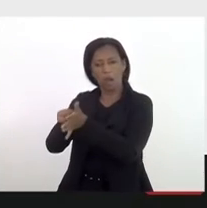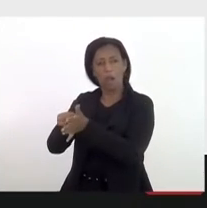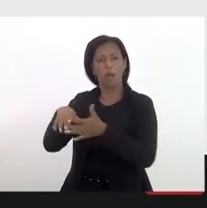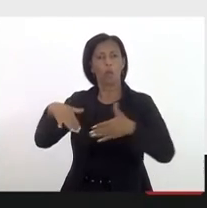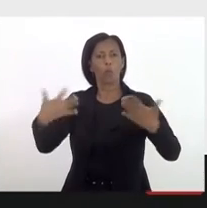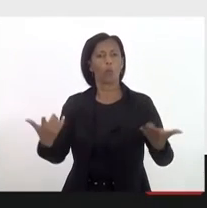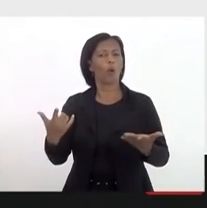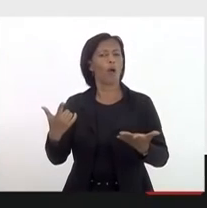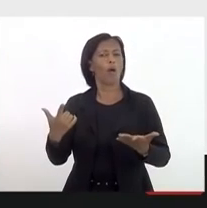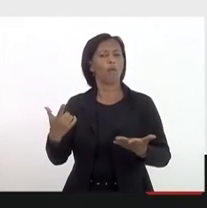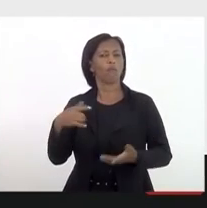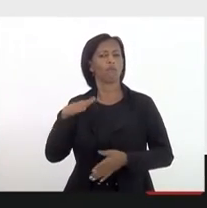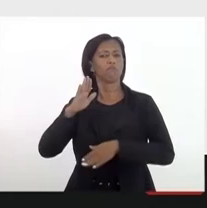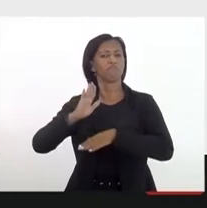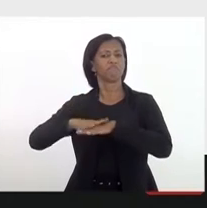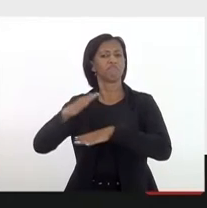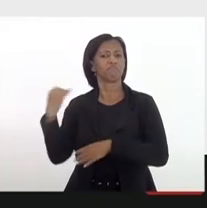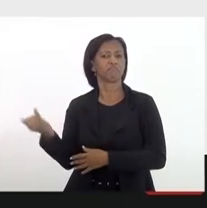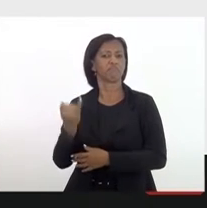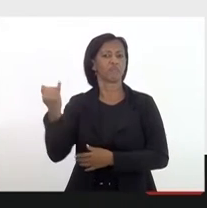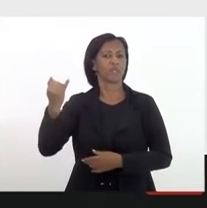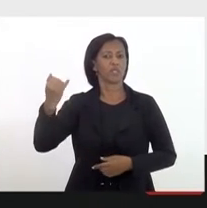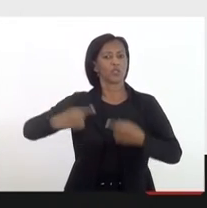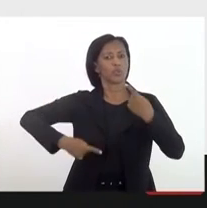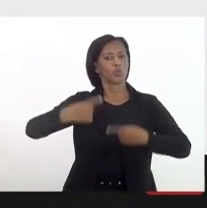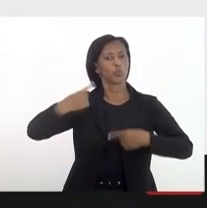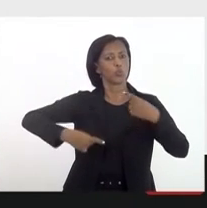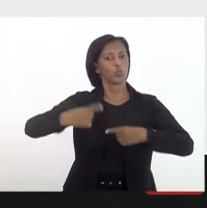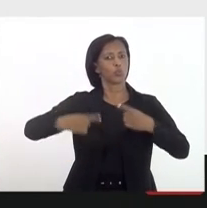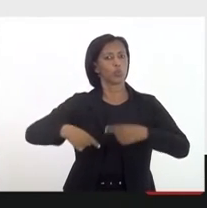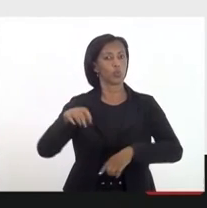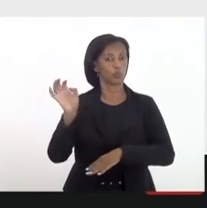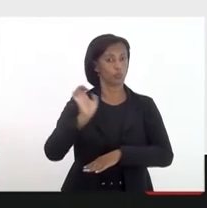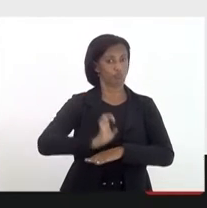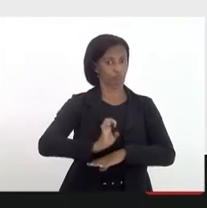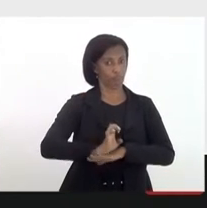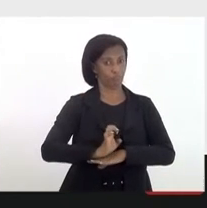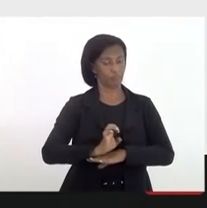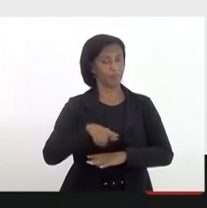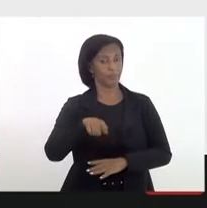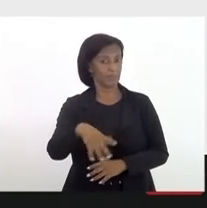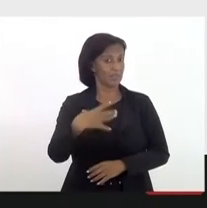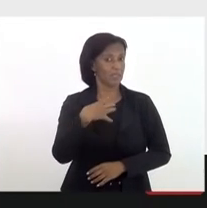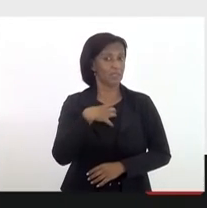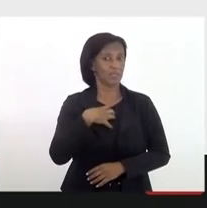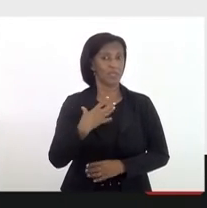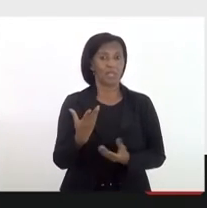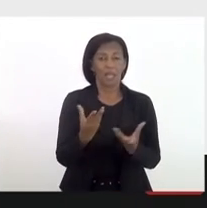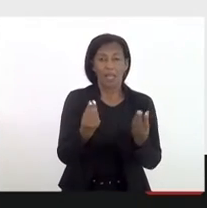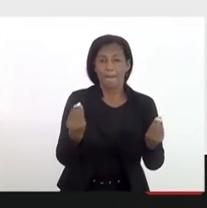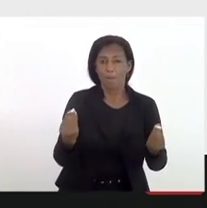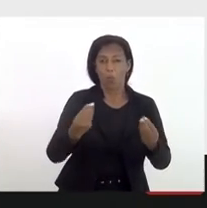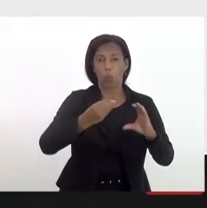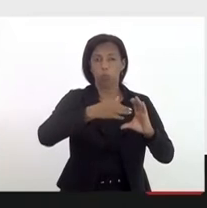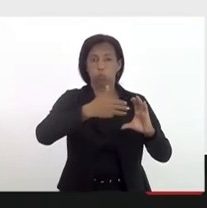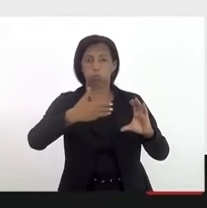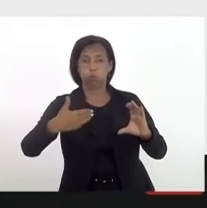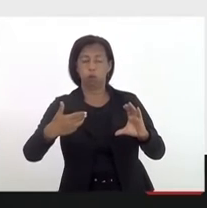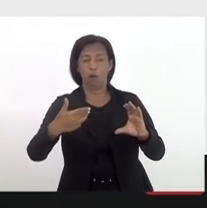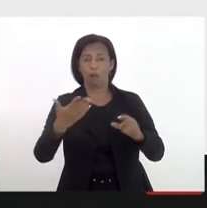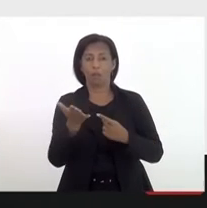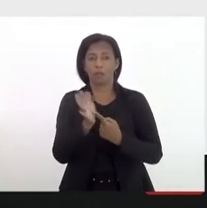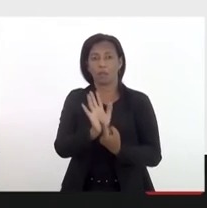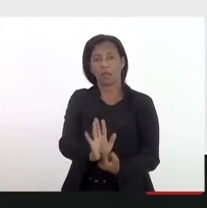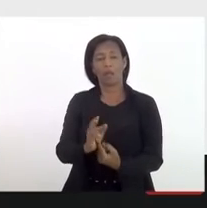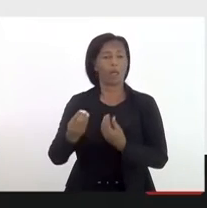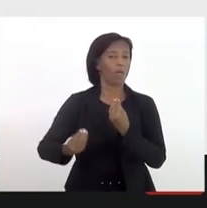vantagens competitivas de cada um dos estados. Nesse sentido, é importante considerar que há muitos aspectos que